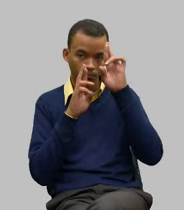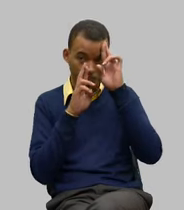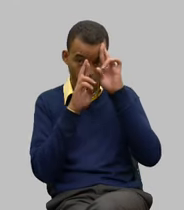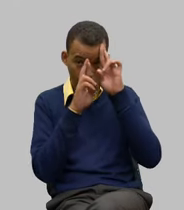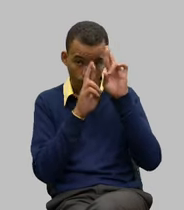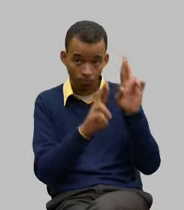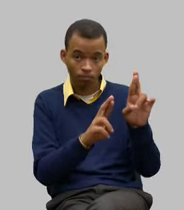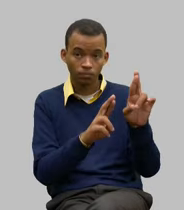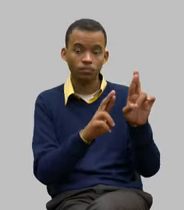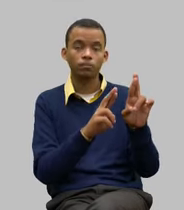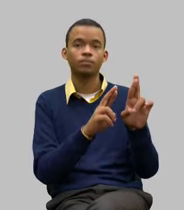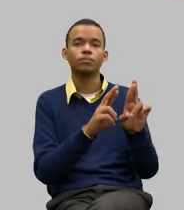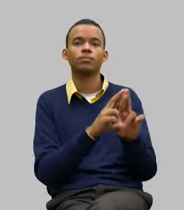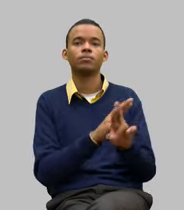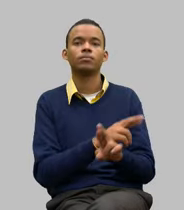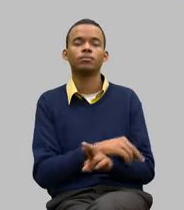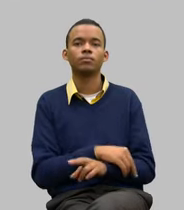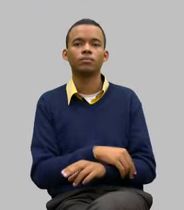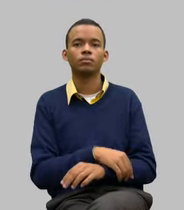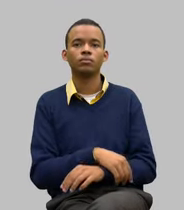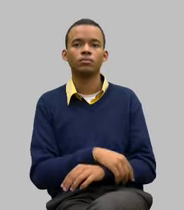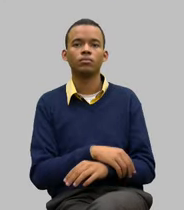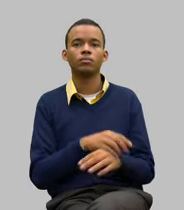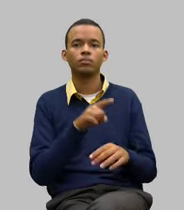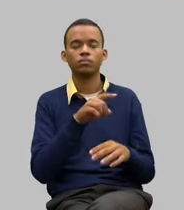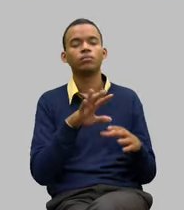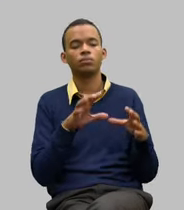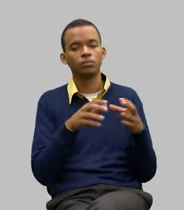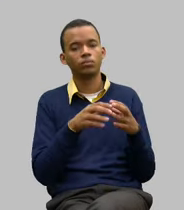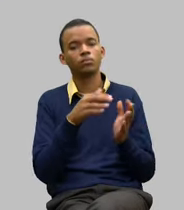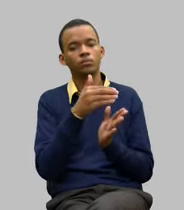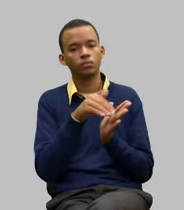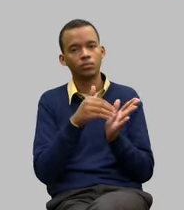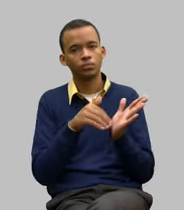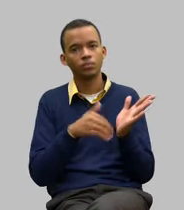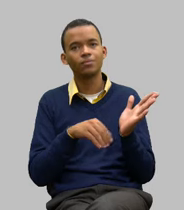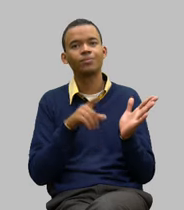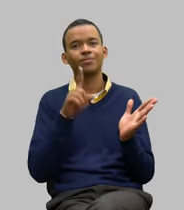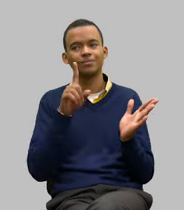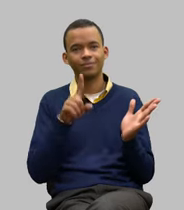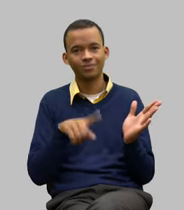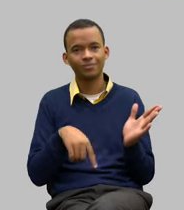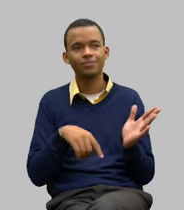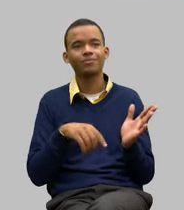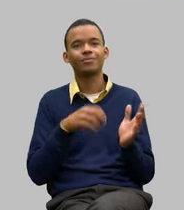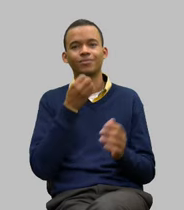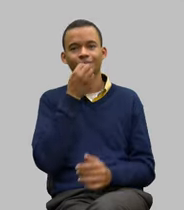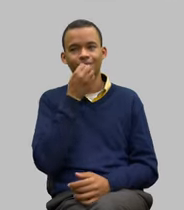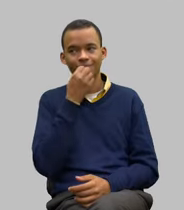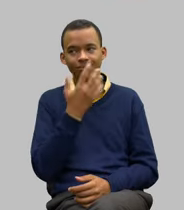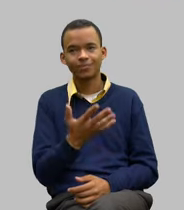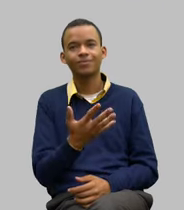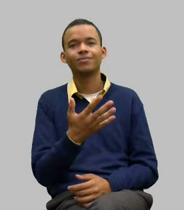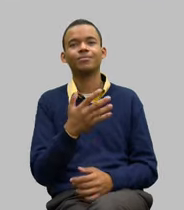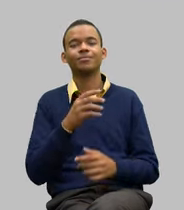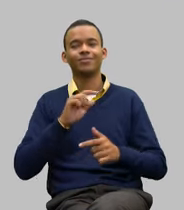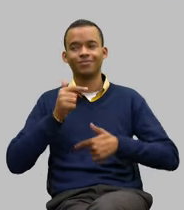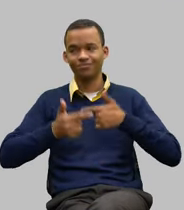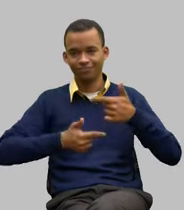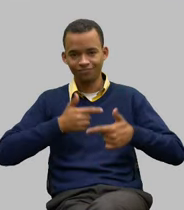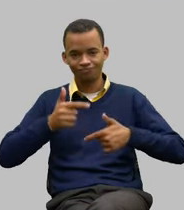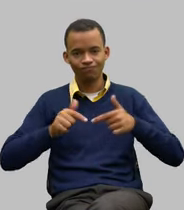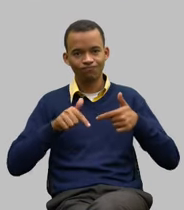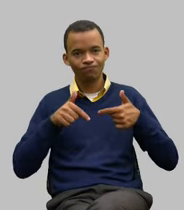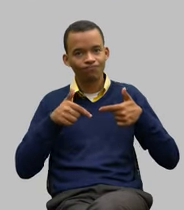zerma tem tido muita sorte com o seu secretariado isso é um exemplo né Porque é um homem que vai pra linha de frente tá sempre